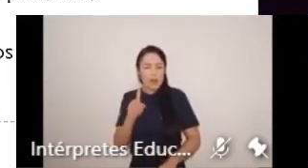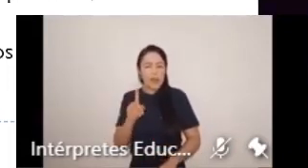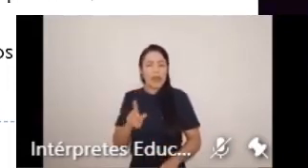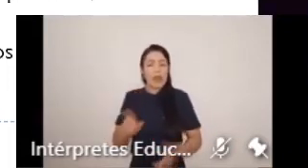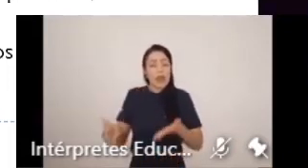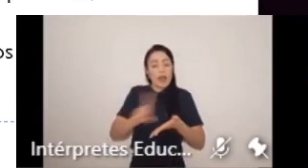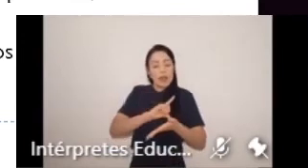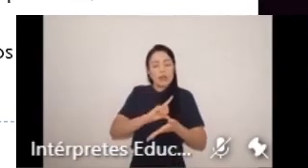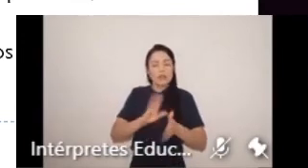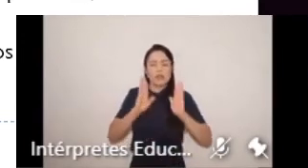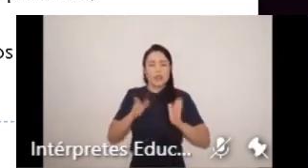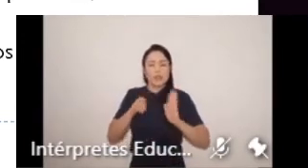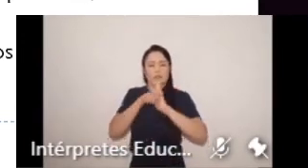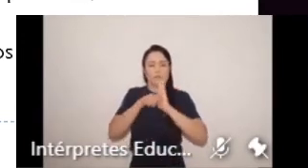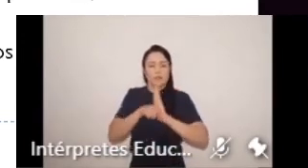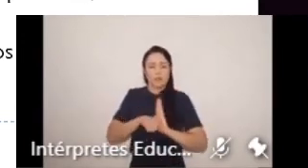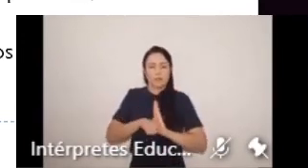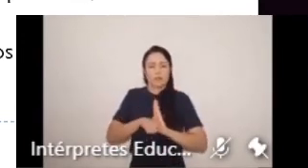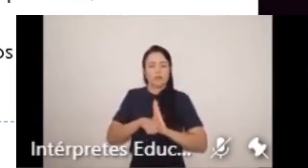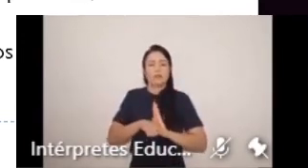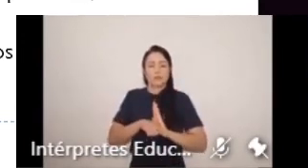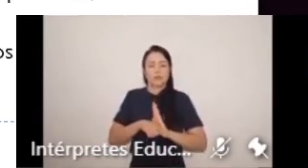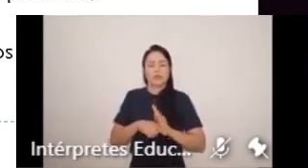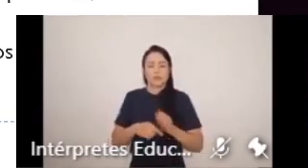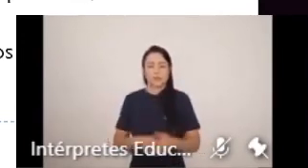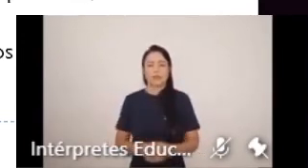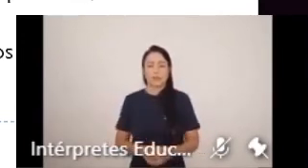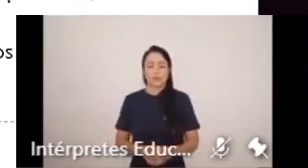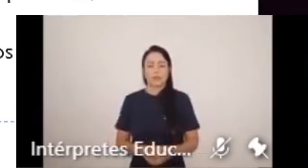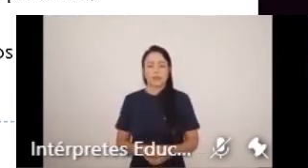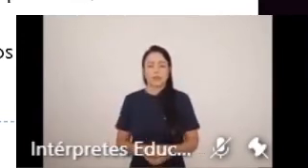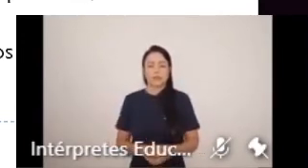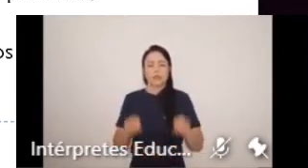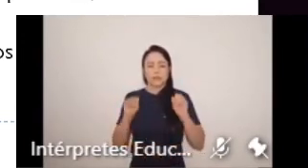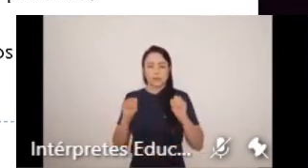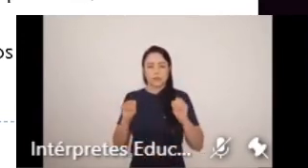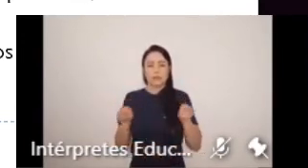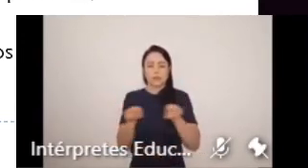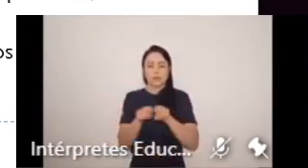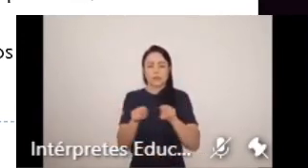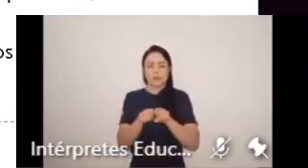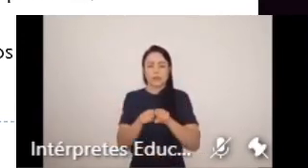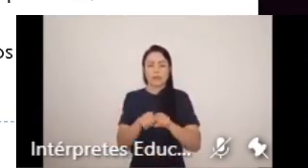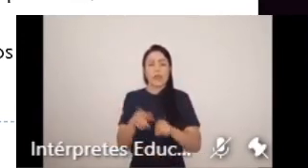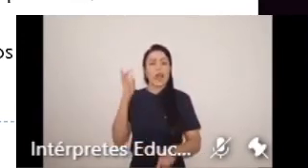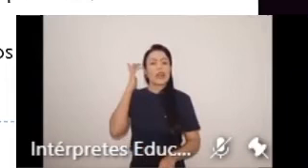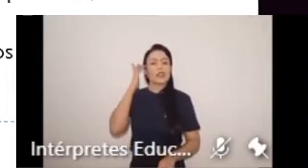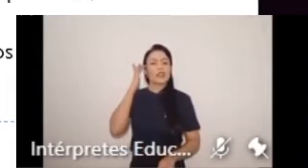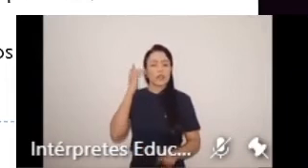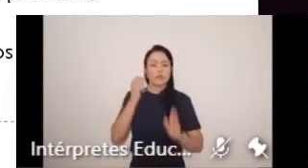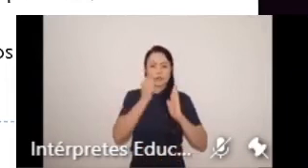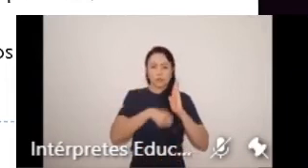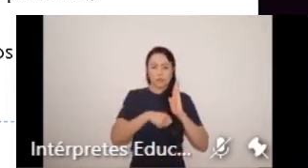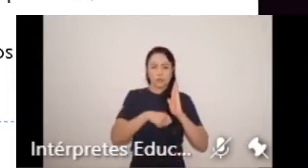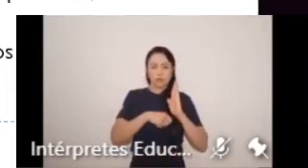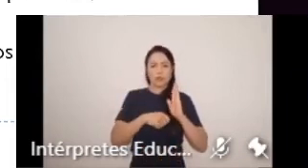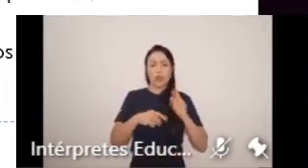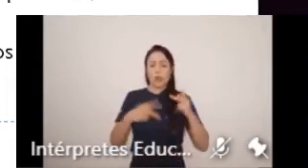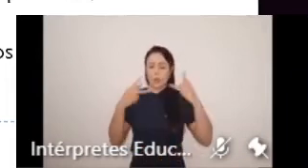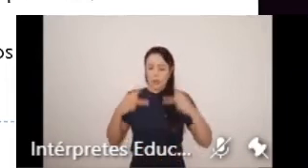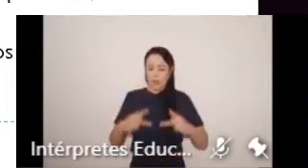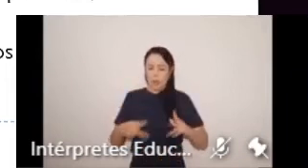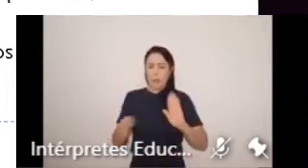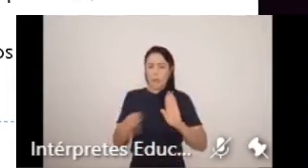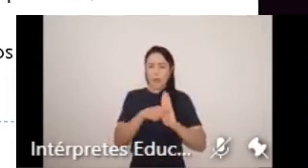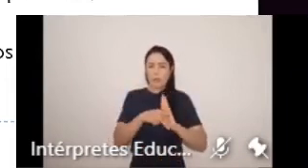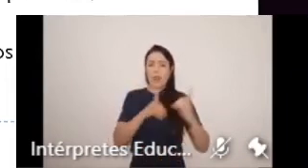uma avaliação muito detalhada. Além disso, seria necessário ter uma presunção de quem está inscrito em programas assistenciais,